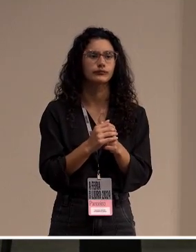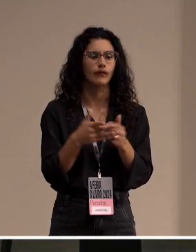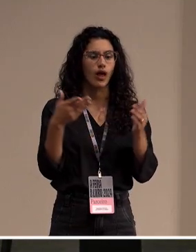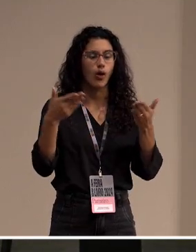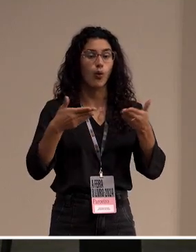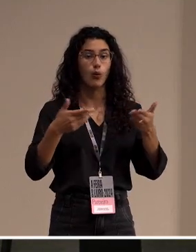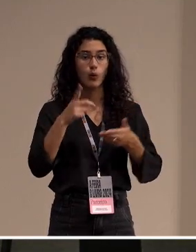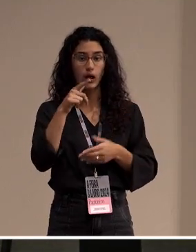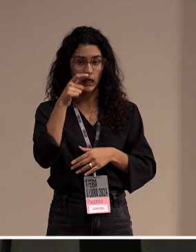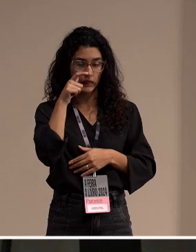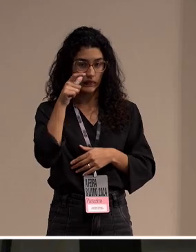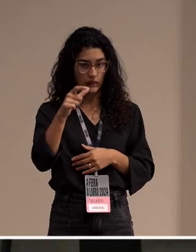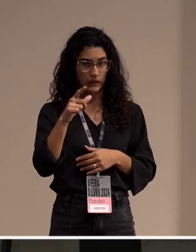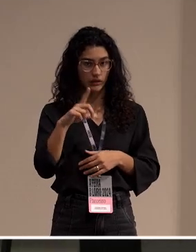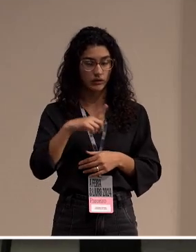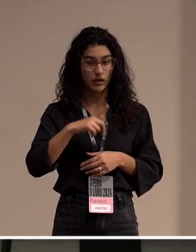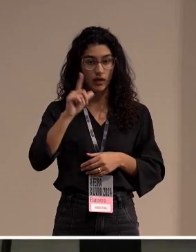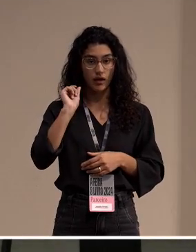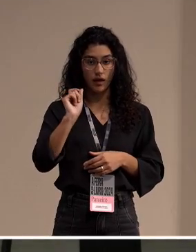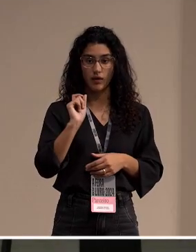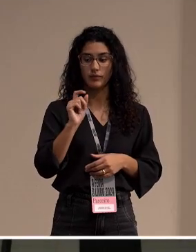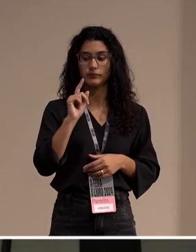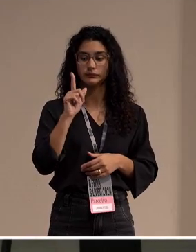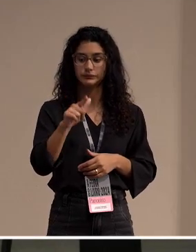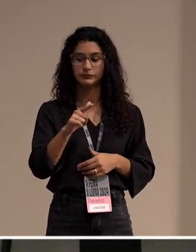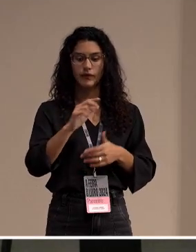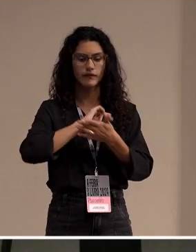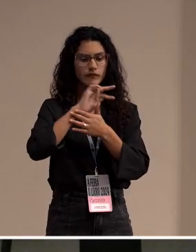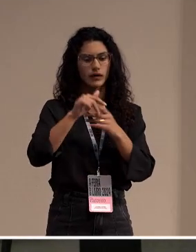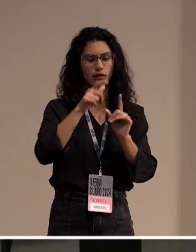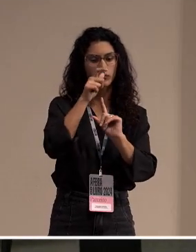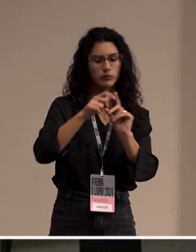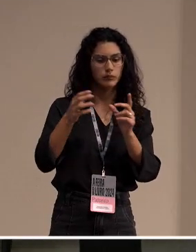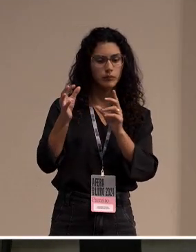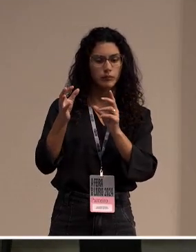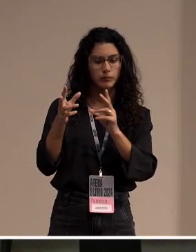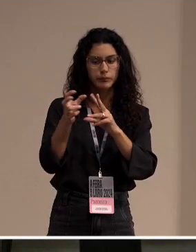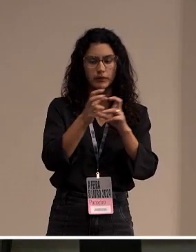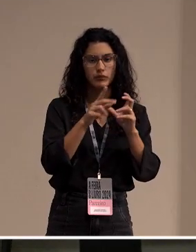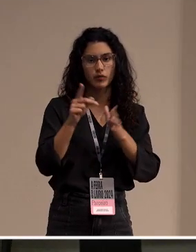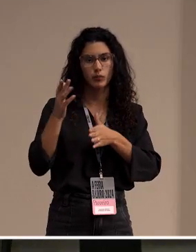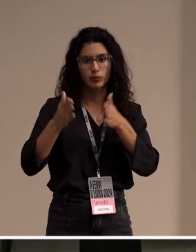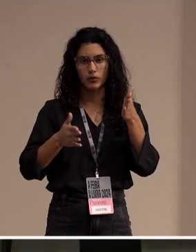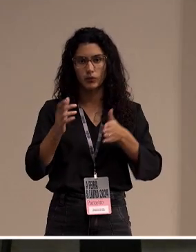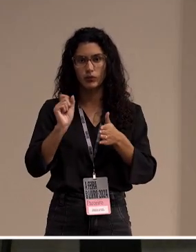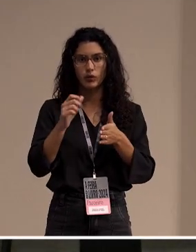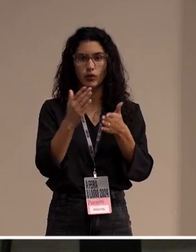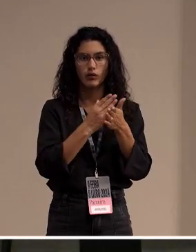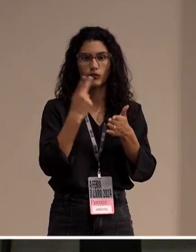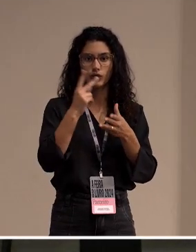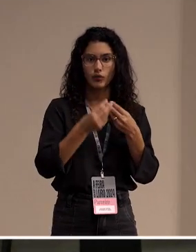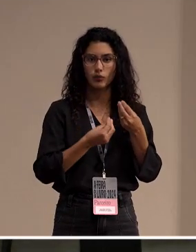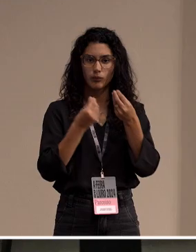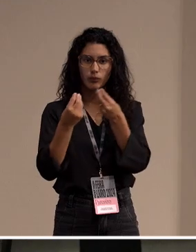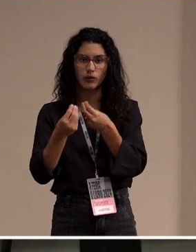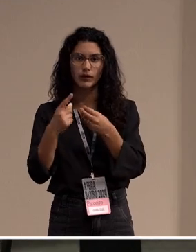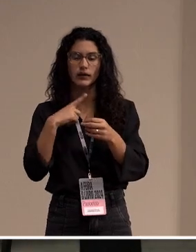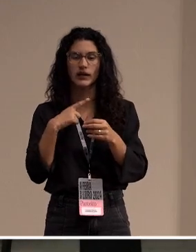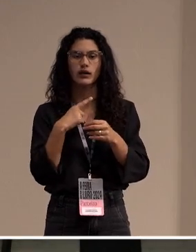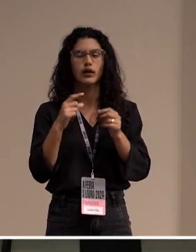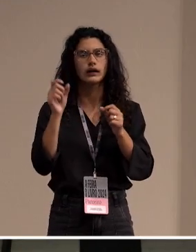hoje que é interessante, que são essas muitas perspectivas sobre esse período. Então, o seu livro traz ali uma coisa